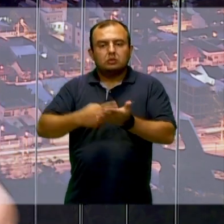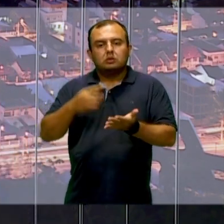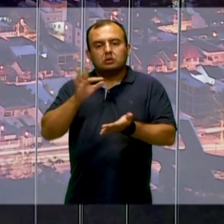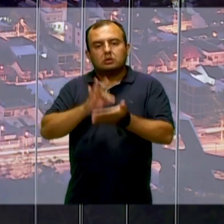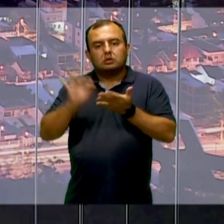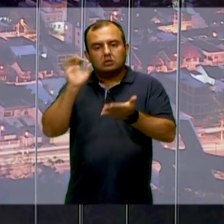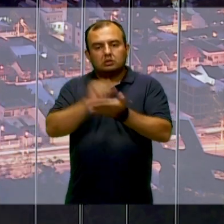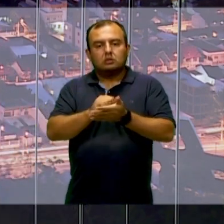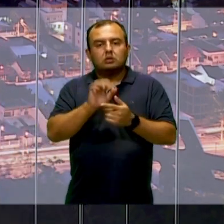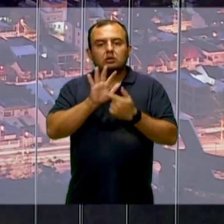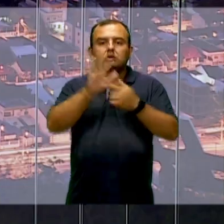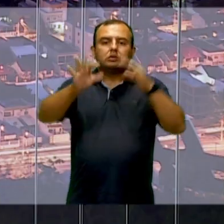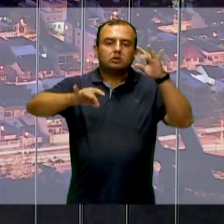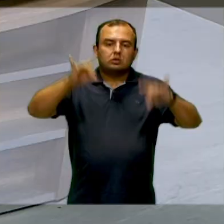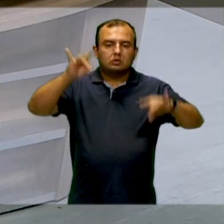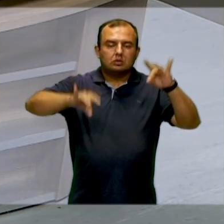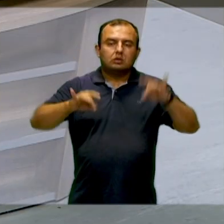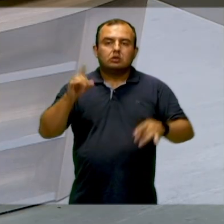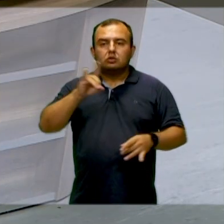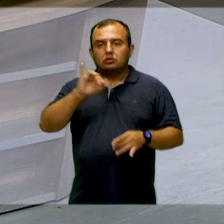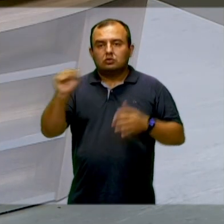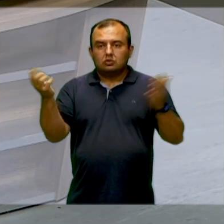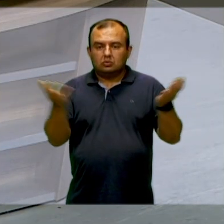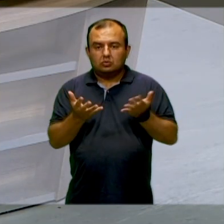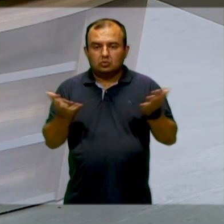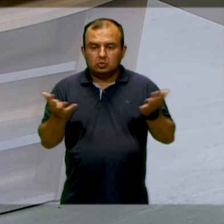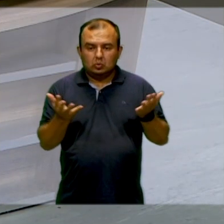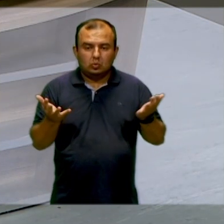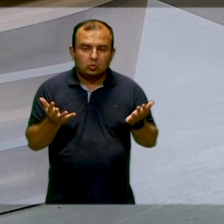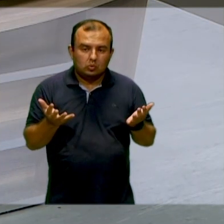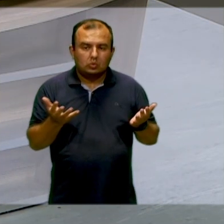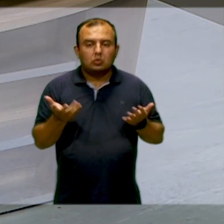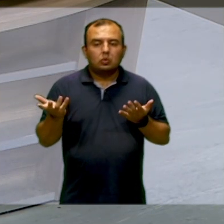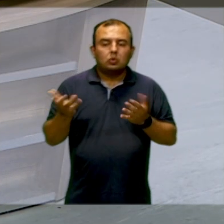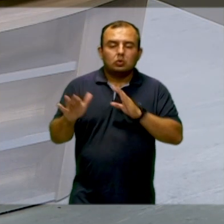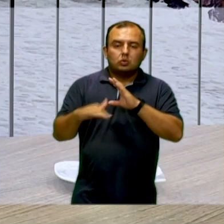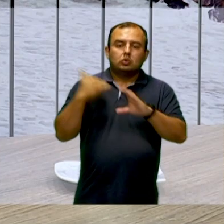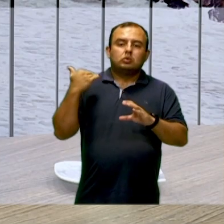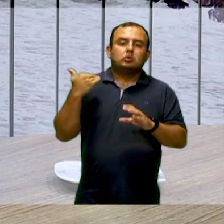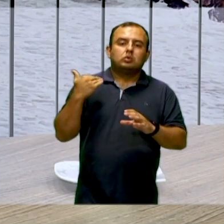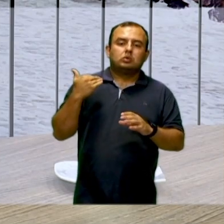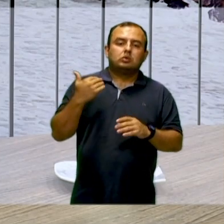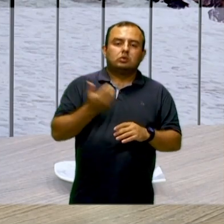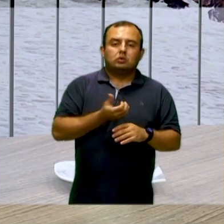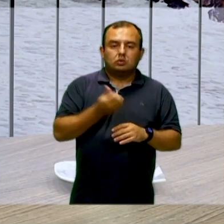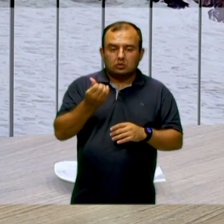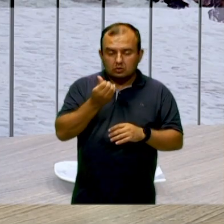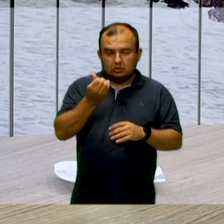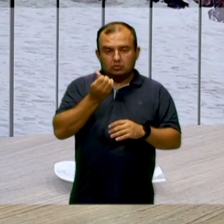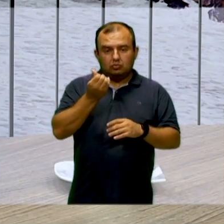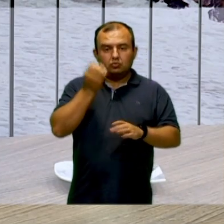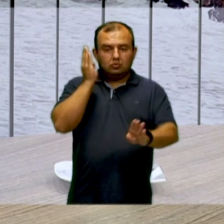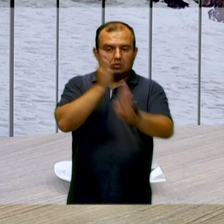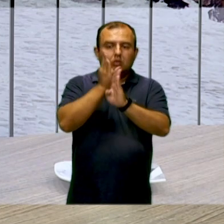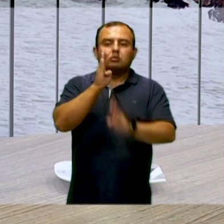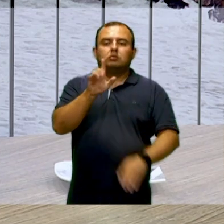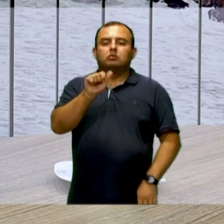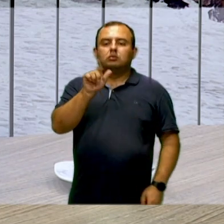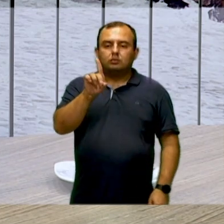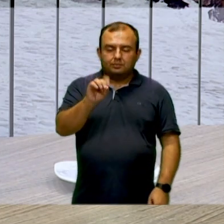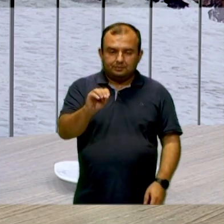para colocar o seu espetáculo ali? Na data de hoje, hoje eu recebi o 6º laudo. O problema